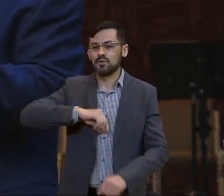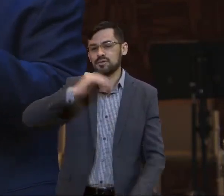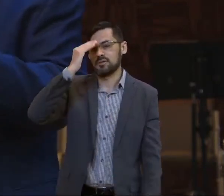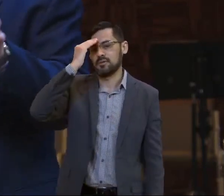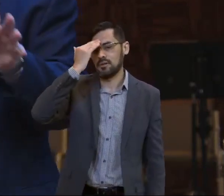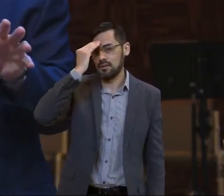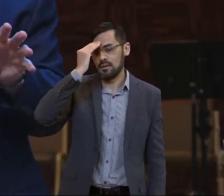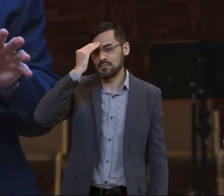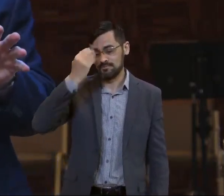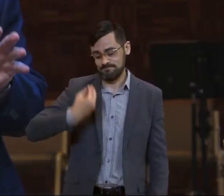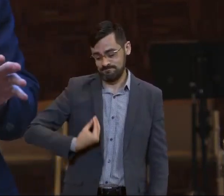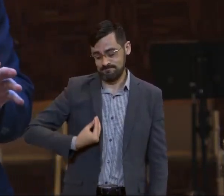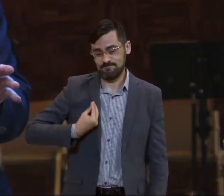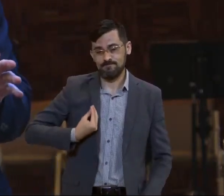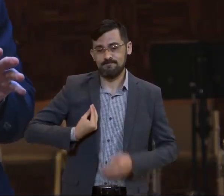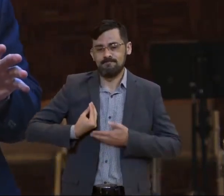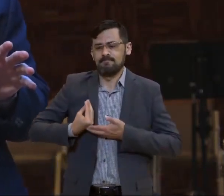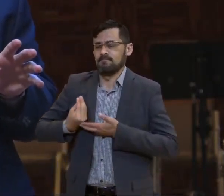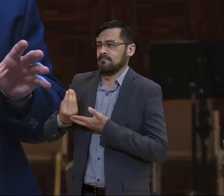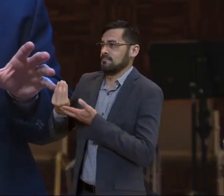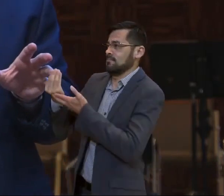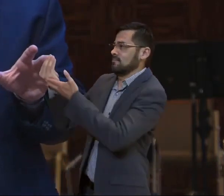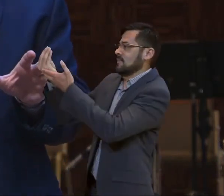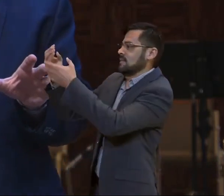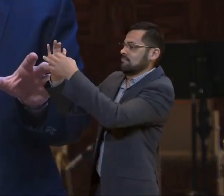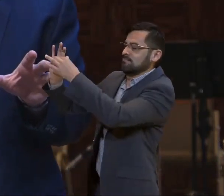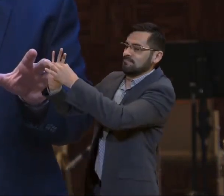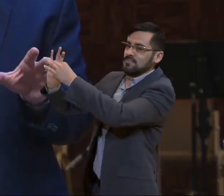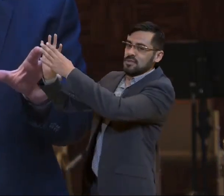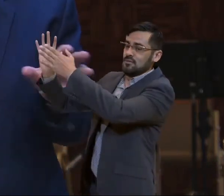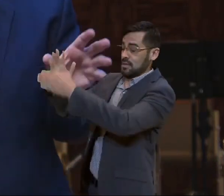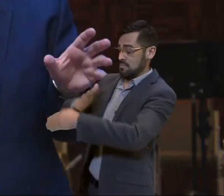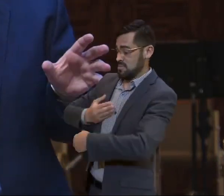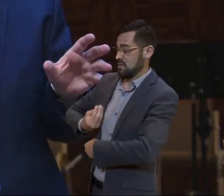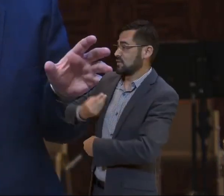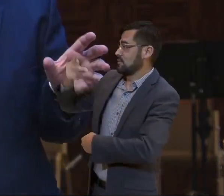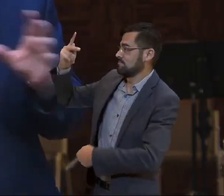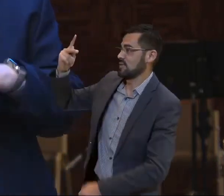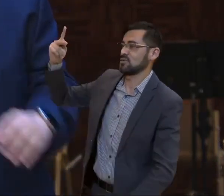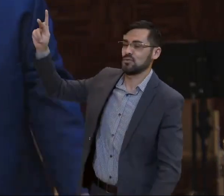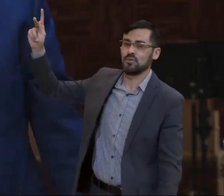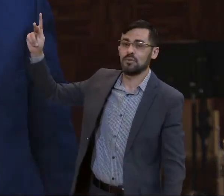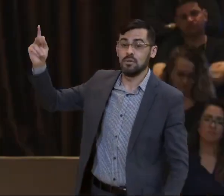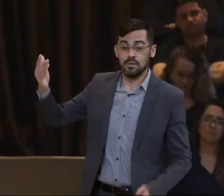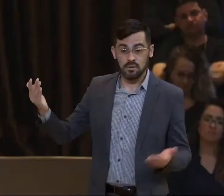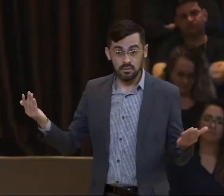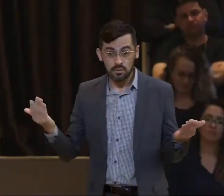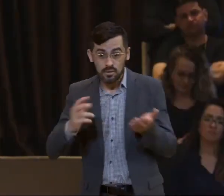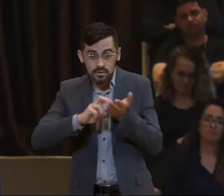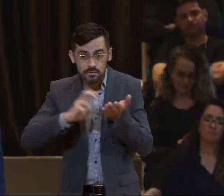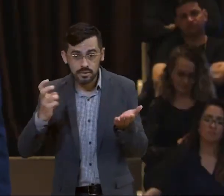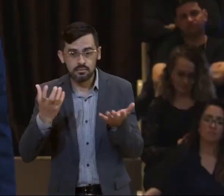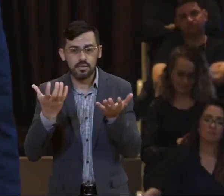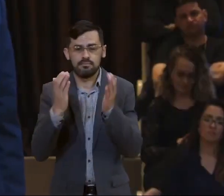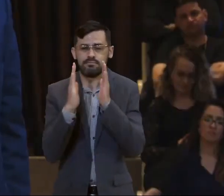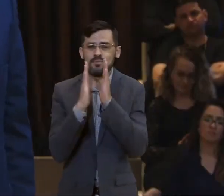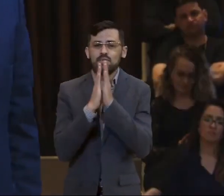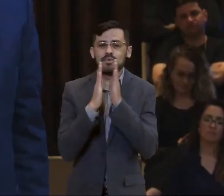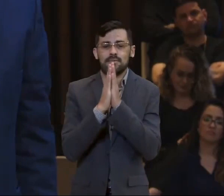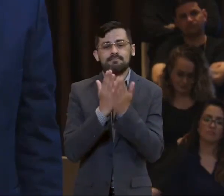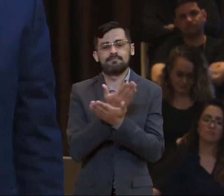entrega totalmente ao Senhor Jesus. E nessa manhã eu queria orar com você.